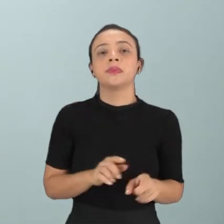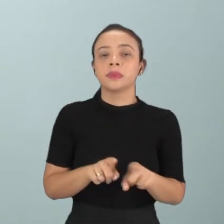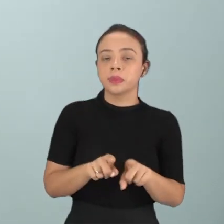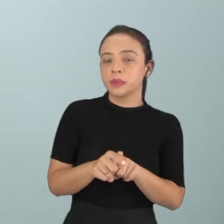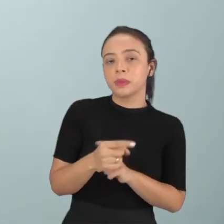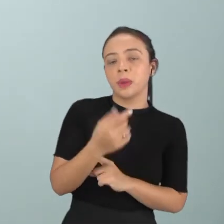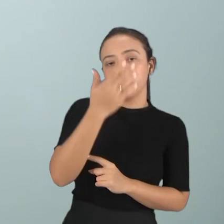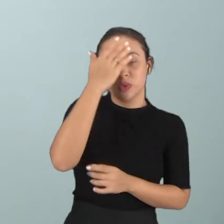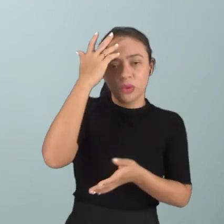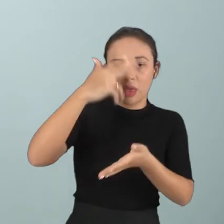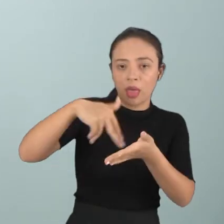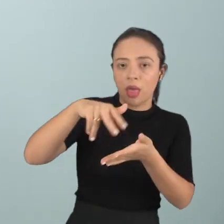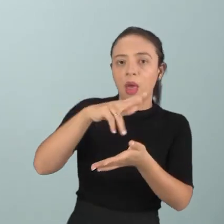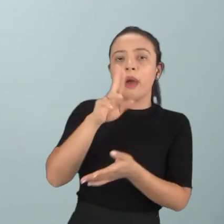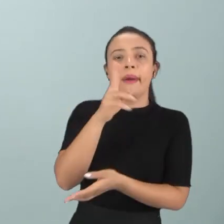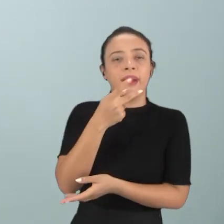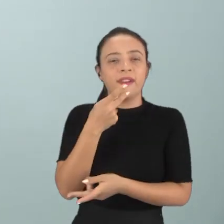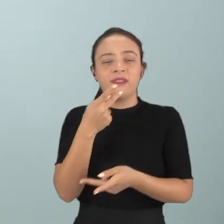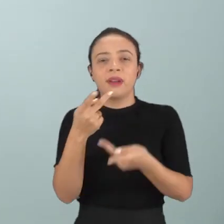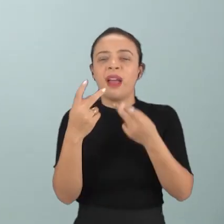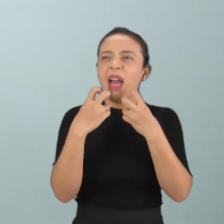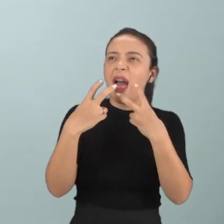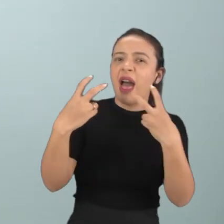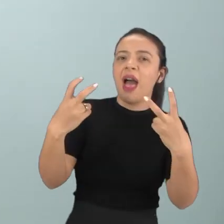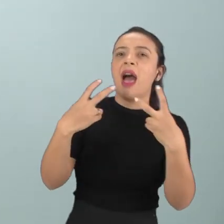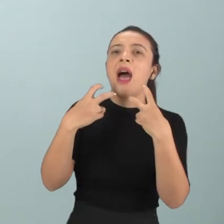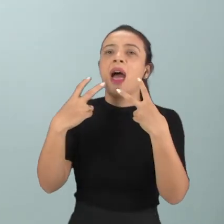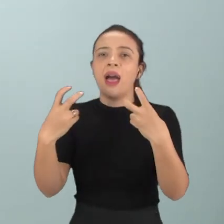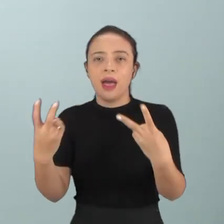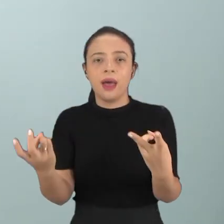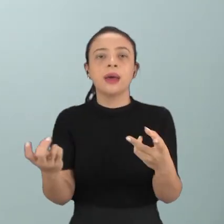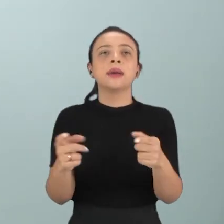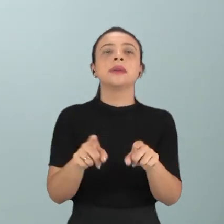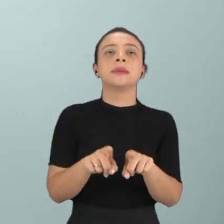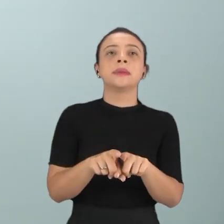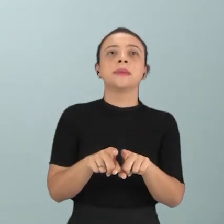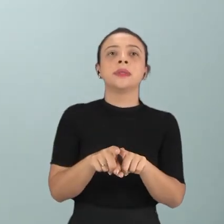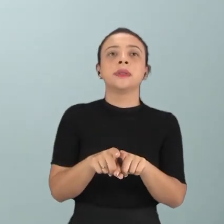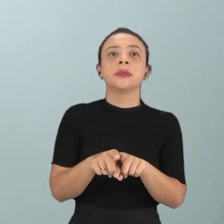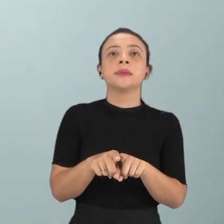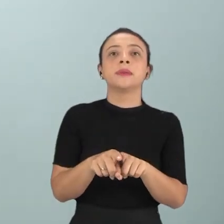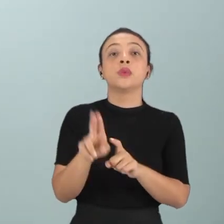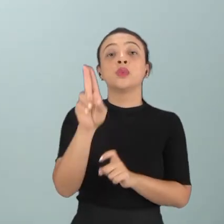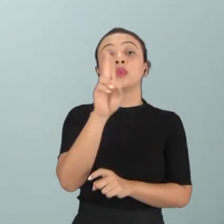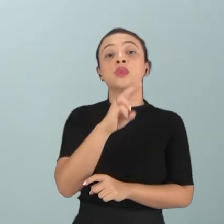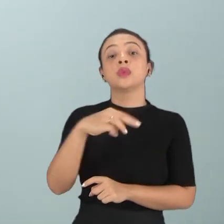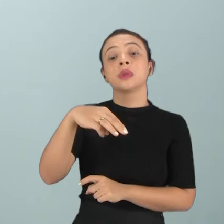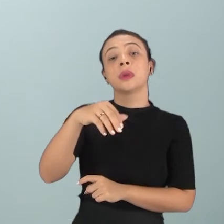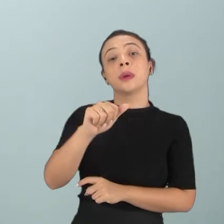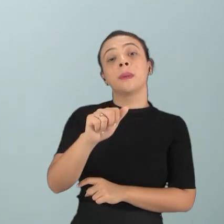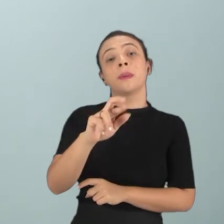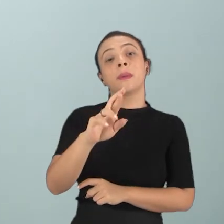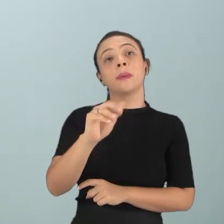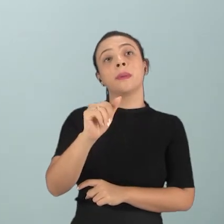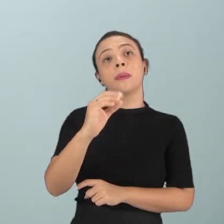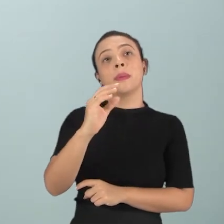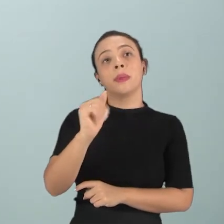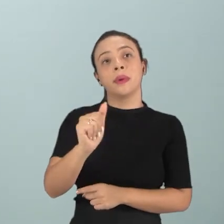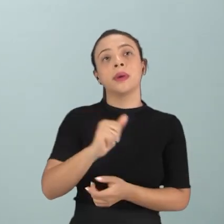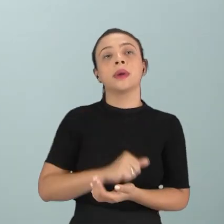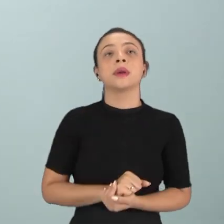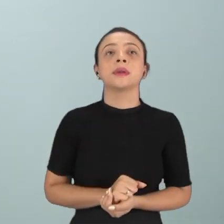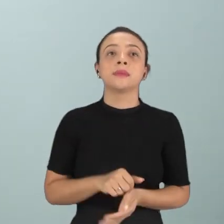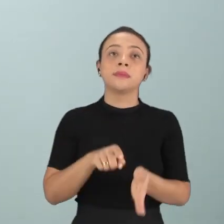vão trabalhar em gritos, né? Alguns outros sussurros e a maraca, que é super importante nessa